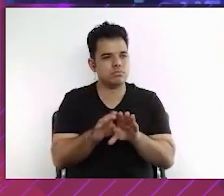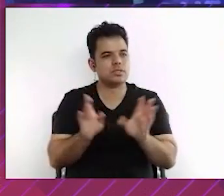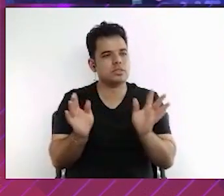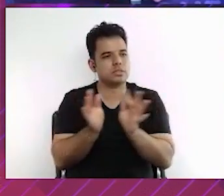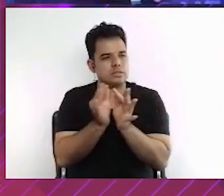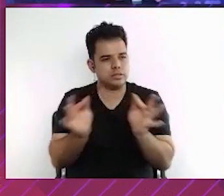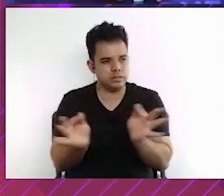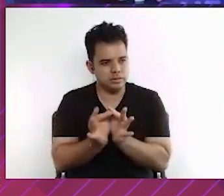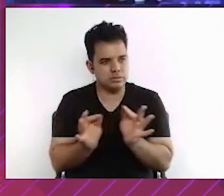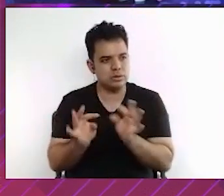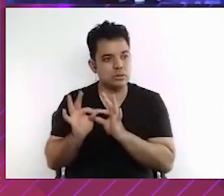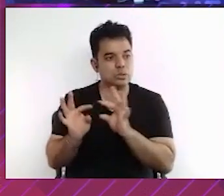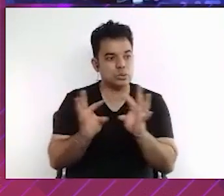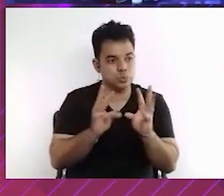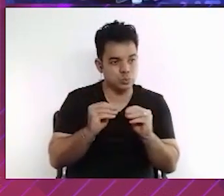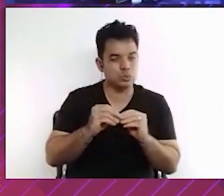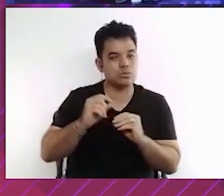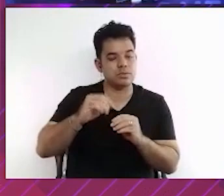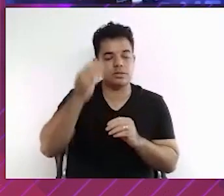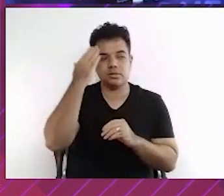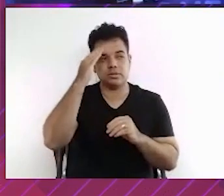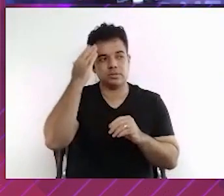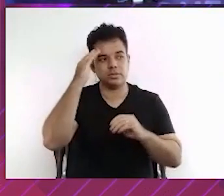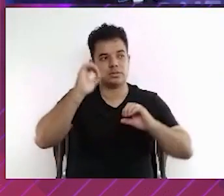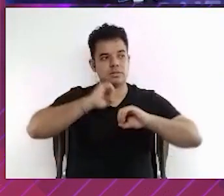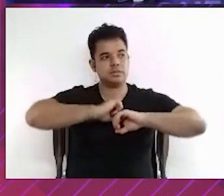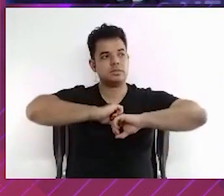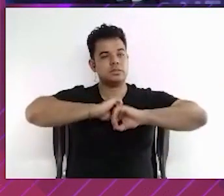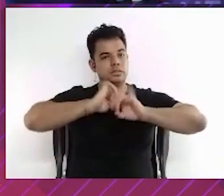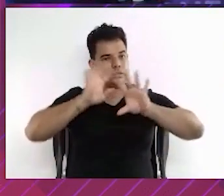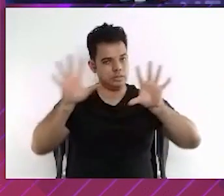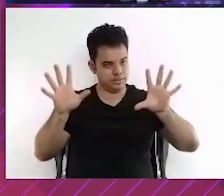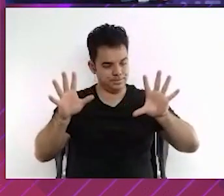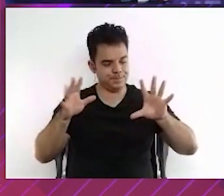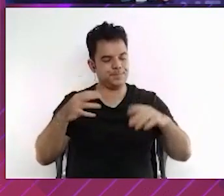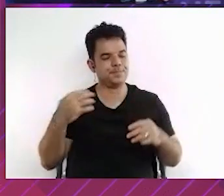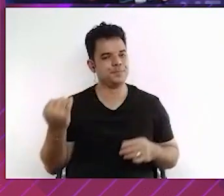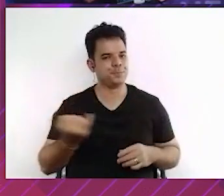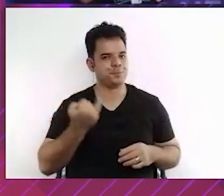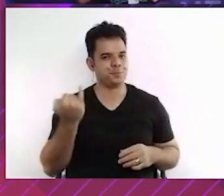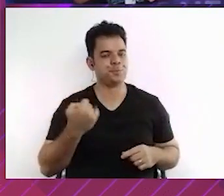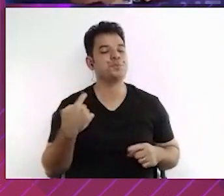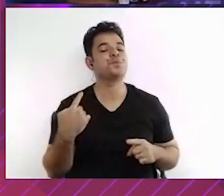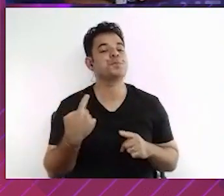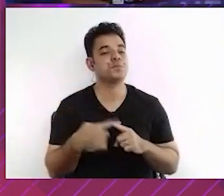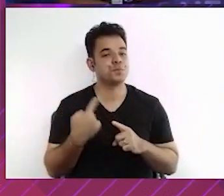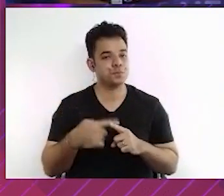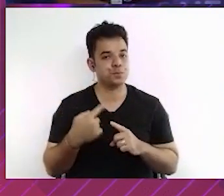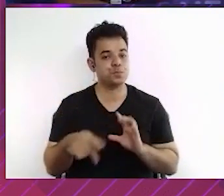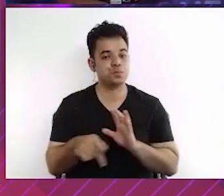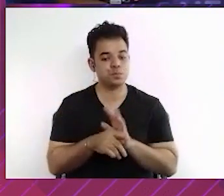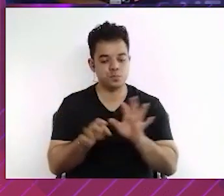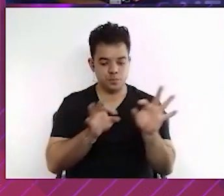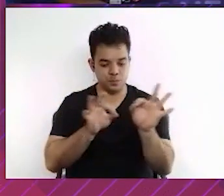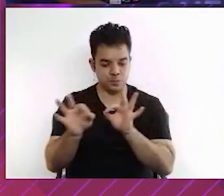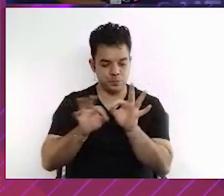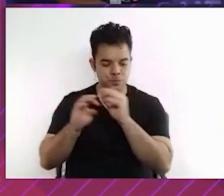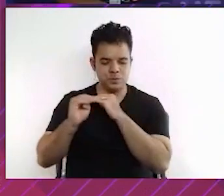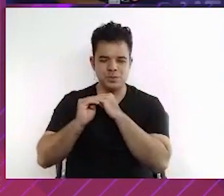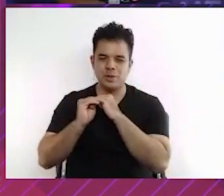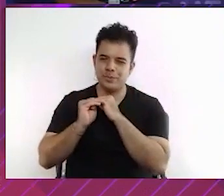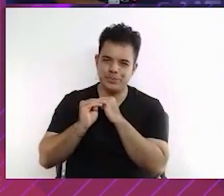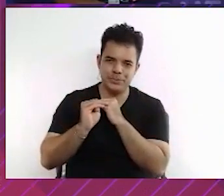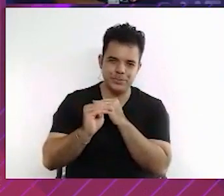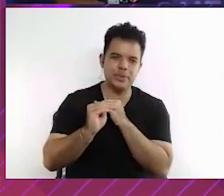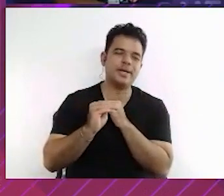para que todo mundo pudesse entender, né? Porque, na verdade, é uma programação linear inteira